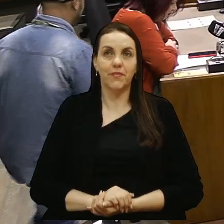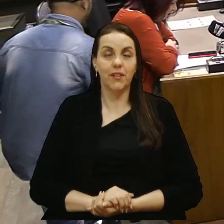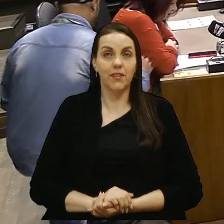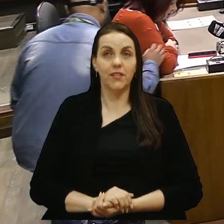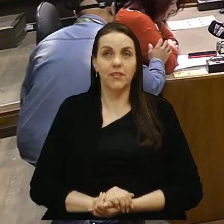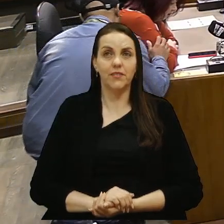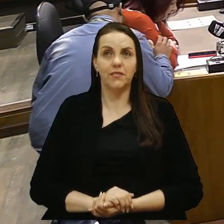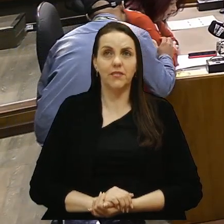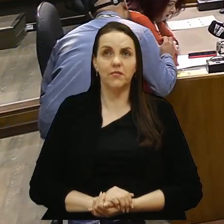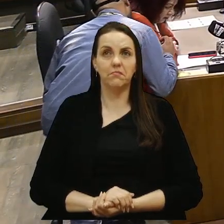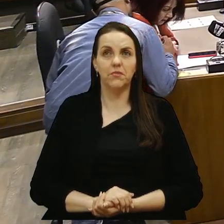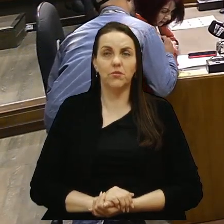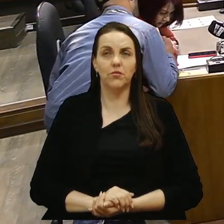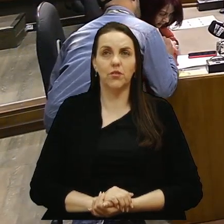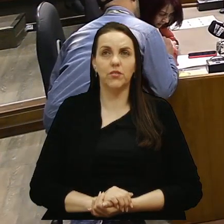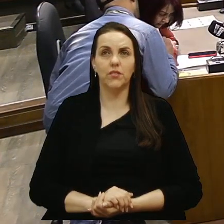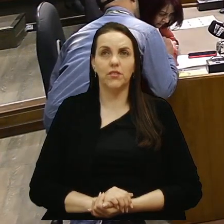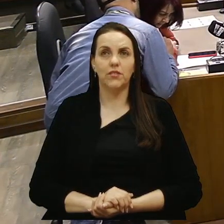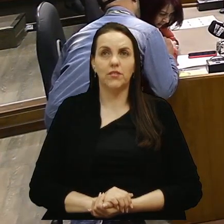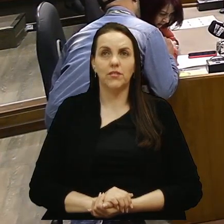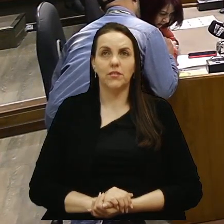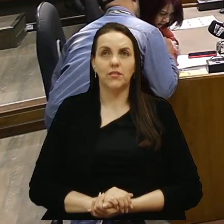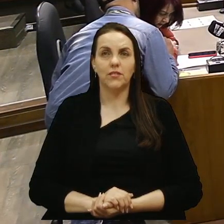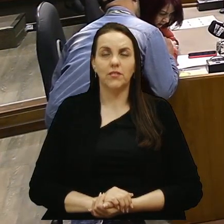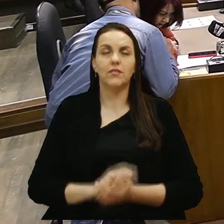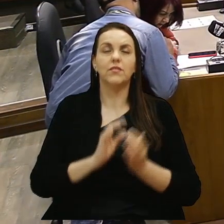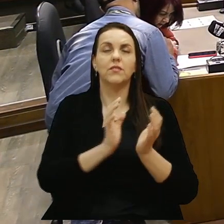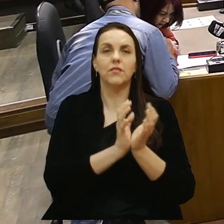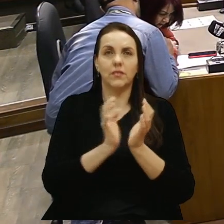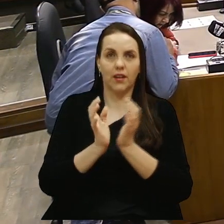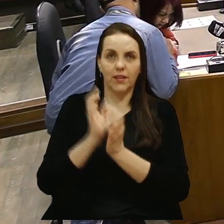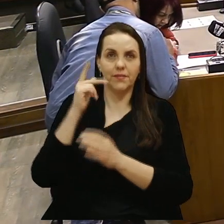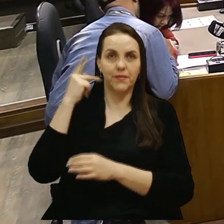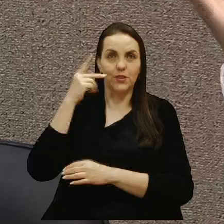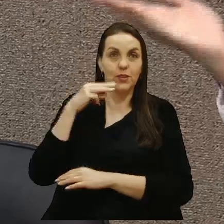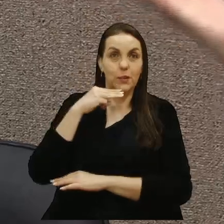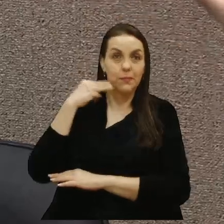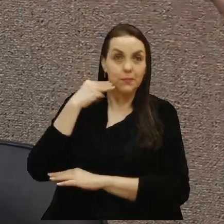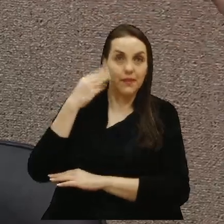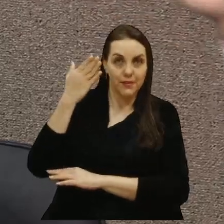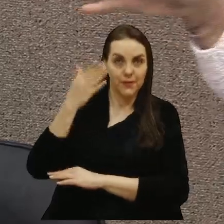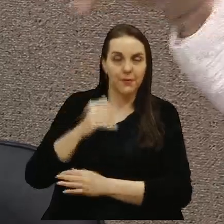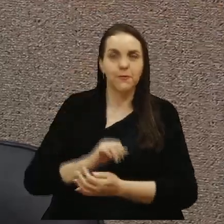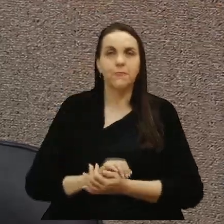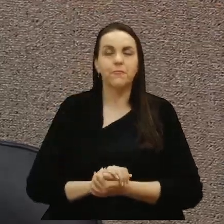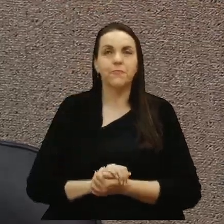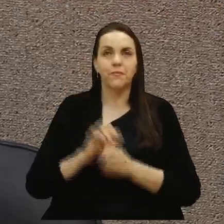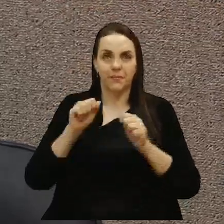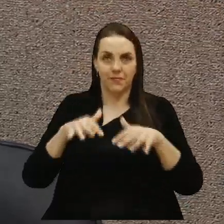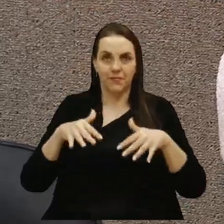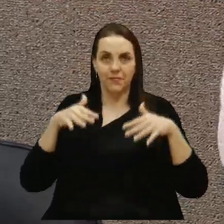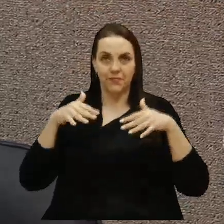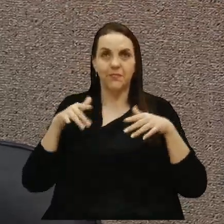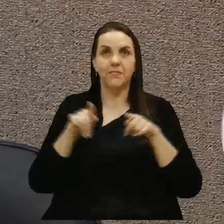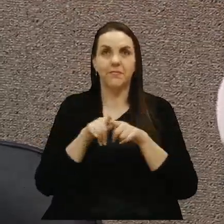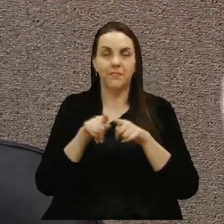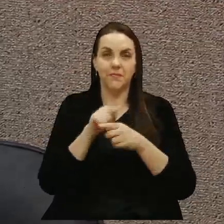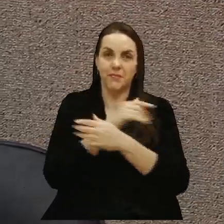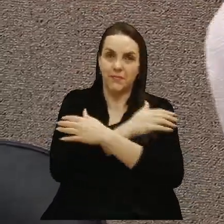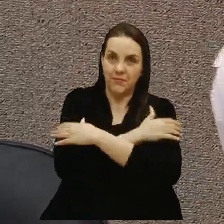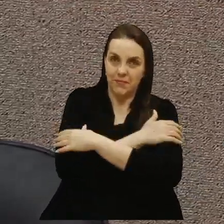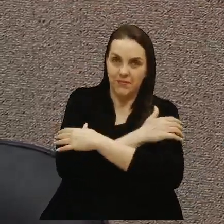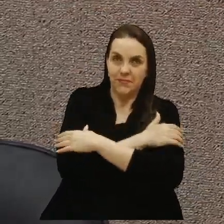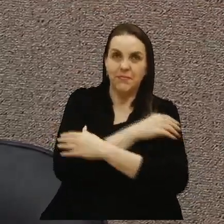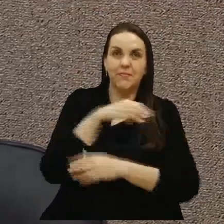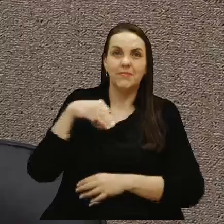Marisol Santos. Bom, colegas vereadores, quem nos acompanha de casa e principalmente quem nos acompanha no plenário, recebi o abraço, Dona Maria,